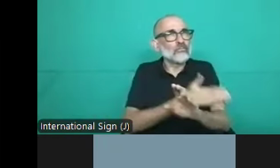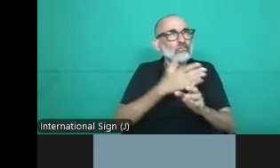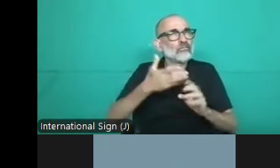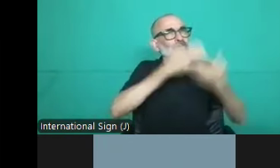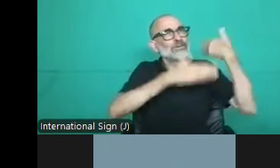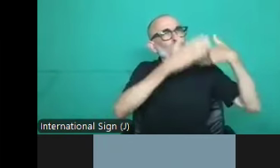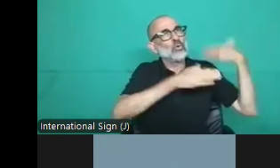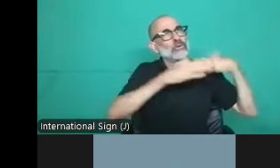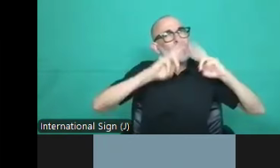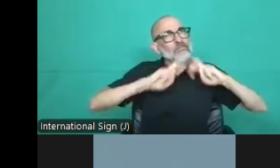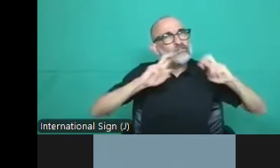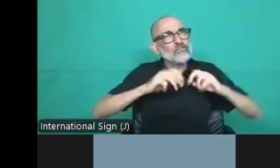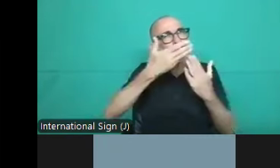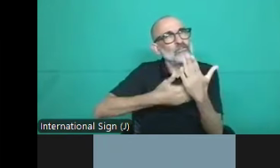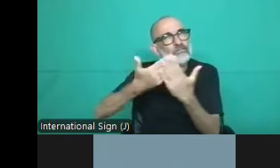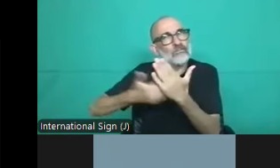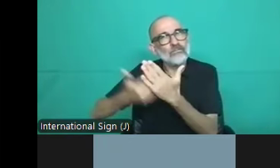morte. Em